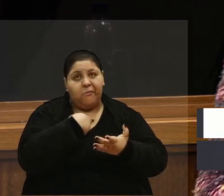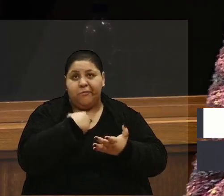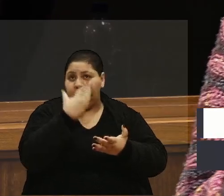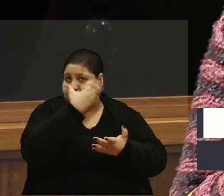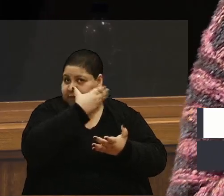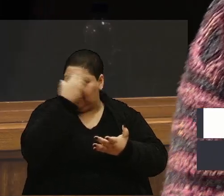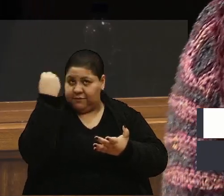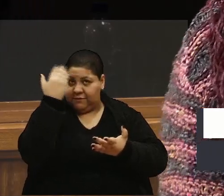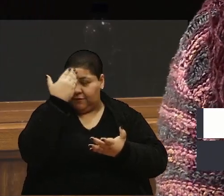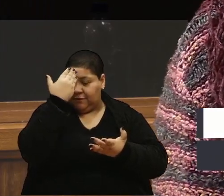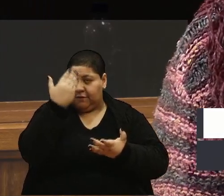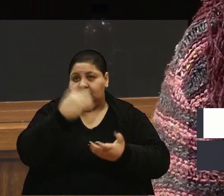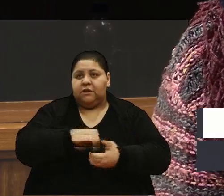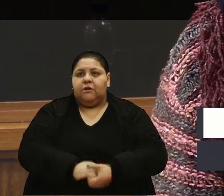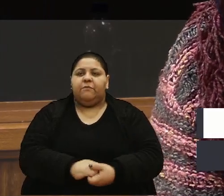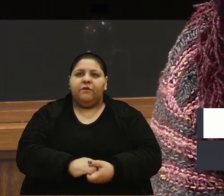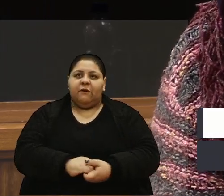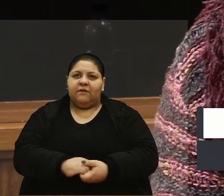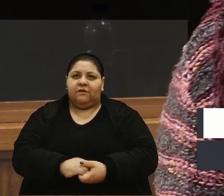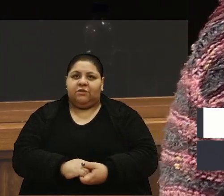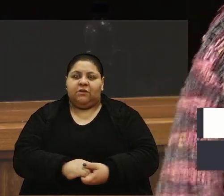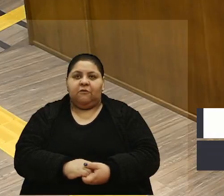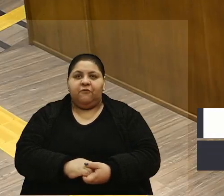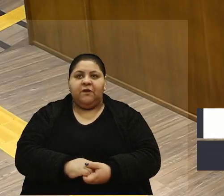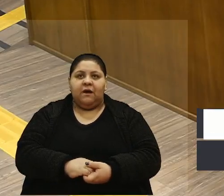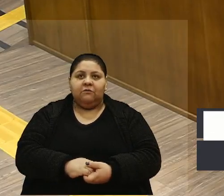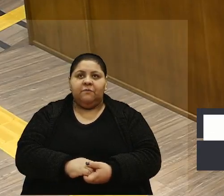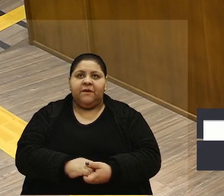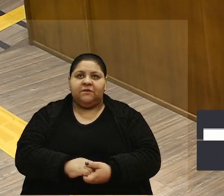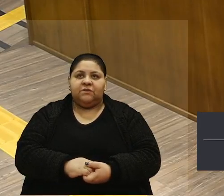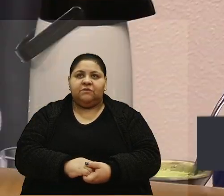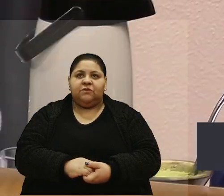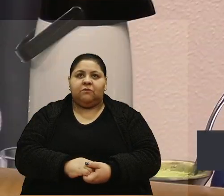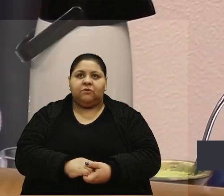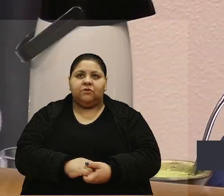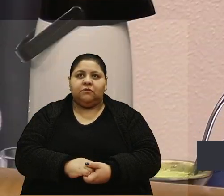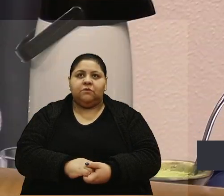esquecida. Obrigada. Obrigado, vereadora Rose. Encerrado o grande expediente.